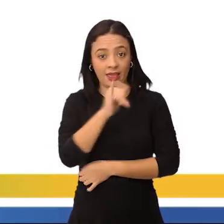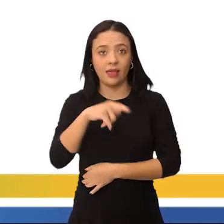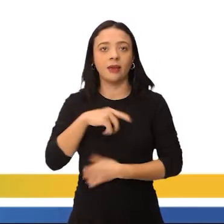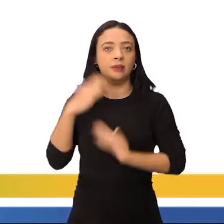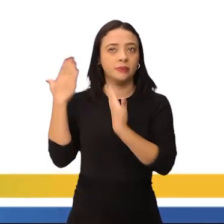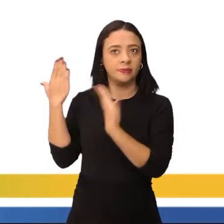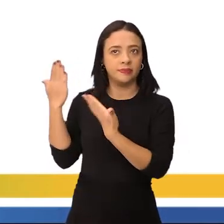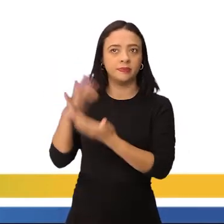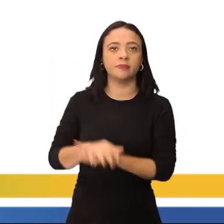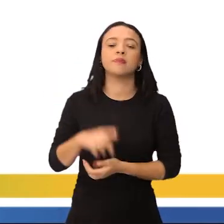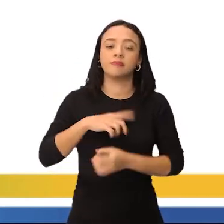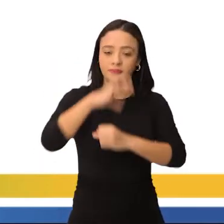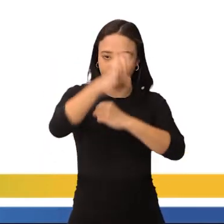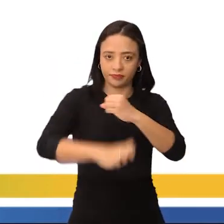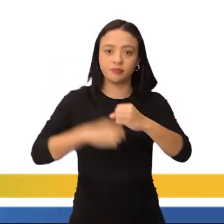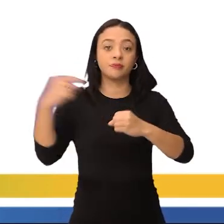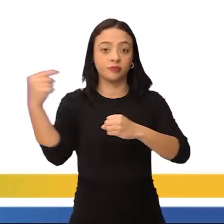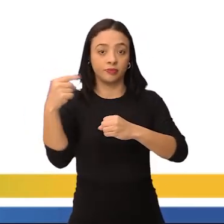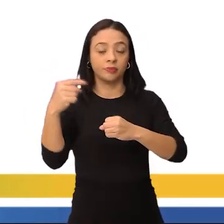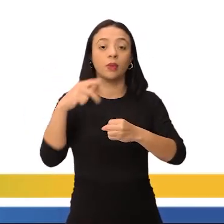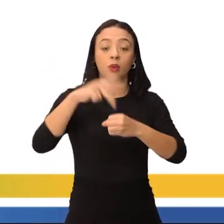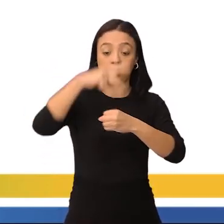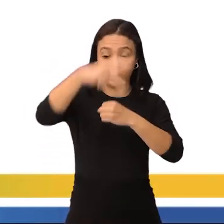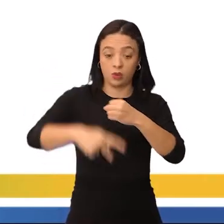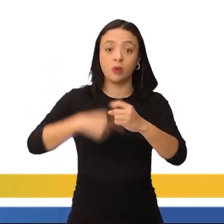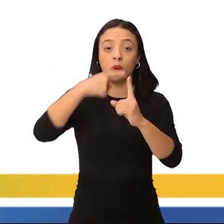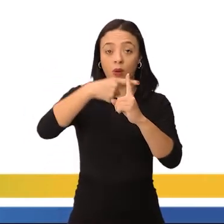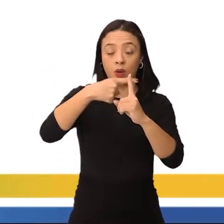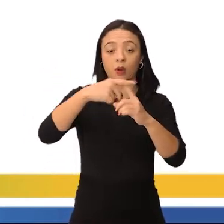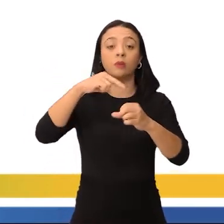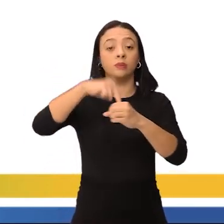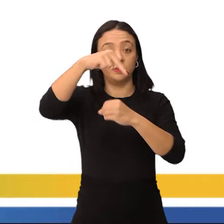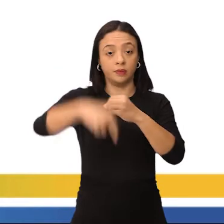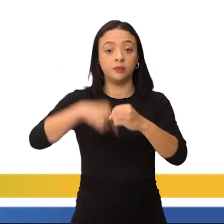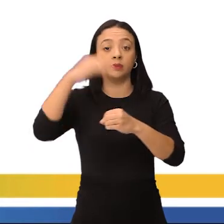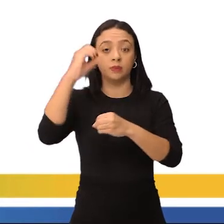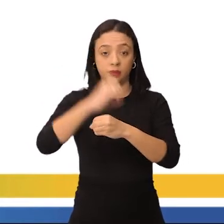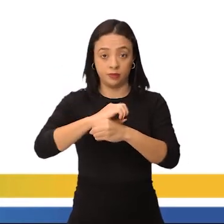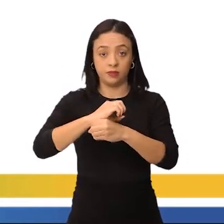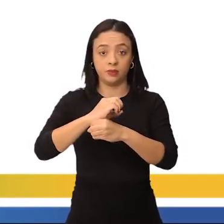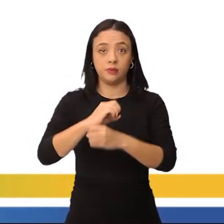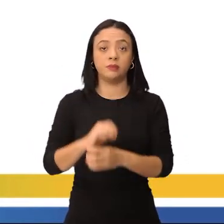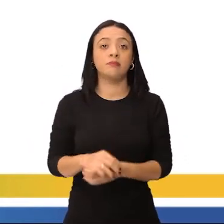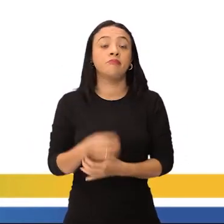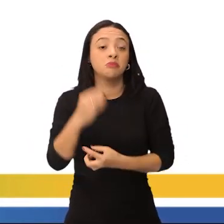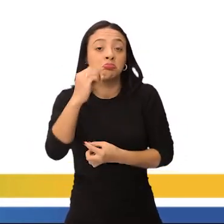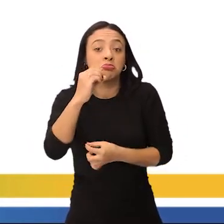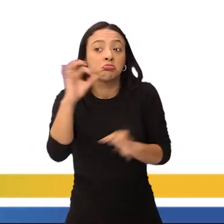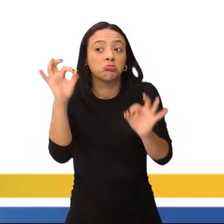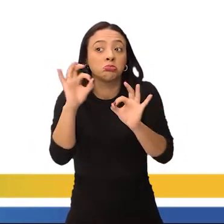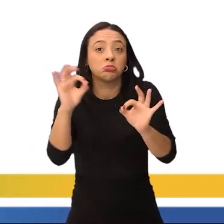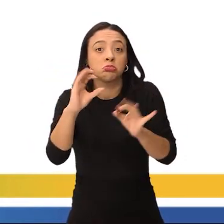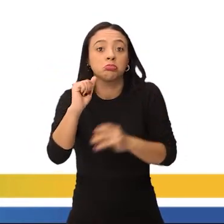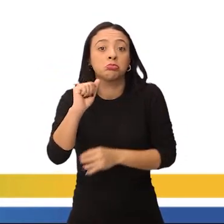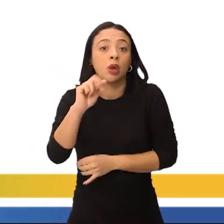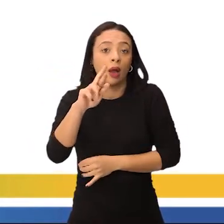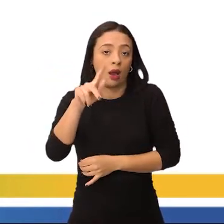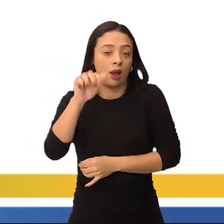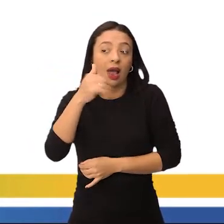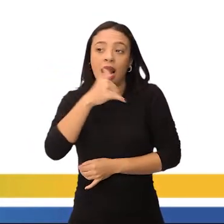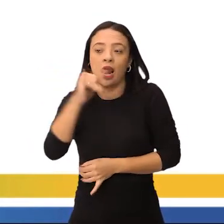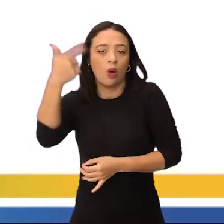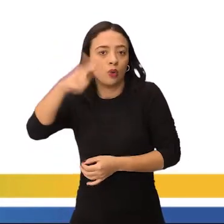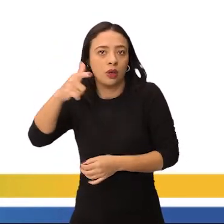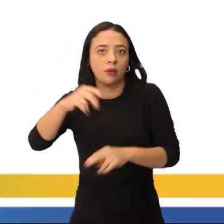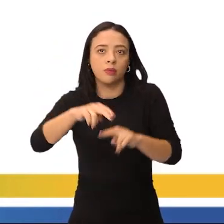ter essas aí o elétron o próximo e o neutro como neutra não tem carga então ele praticamente relevante